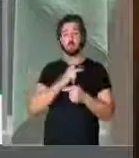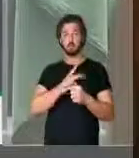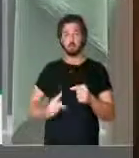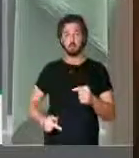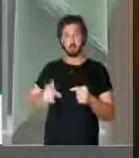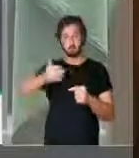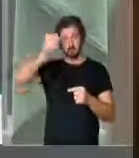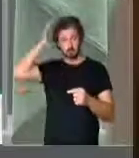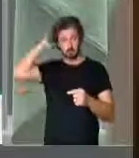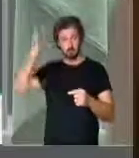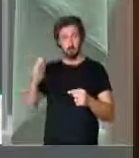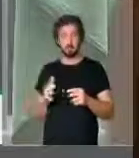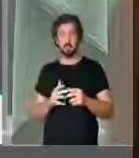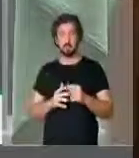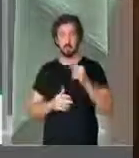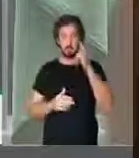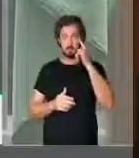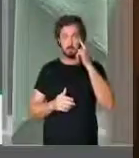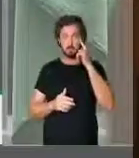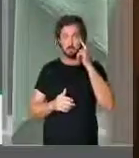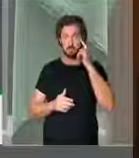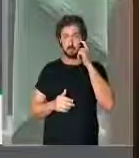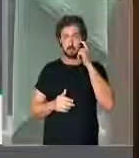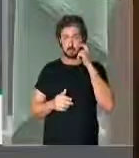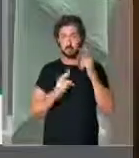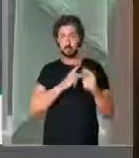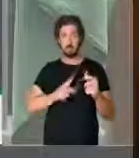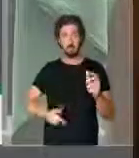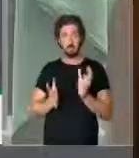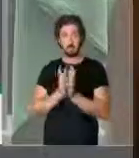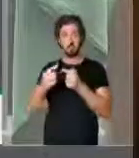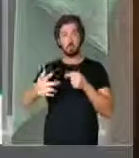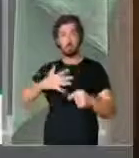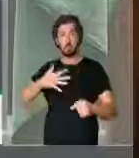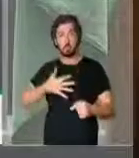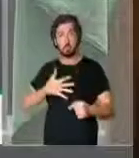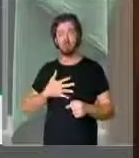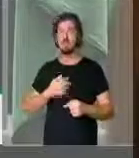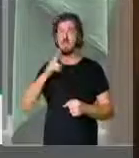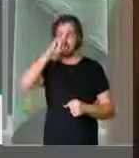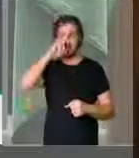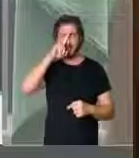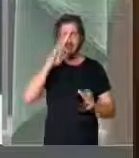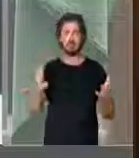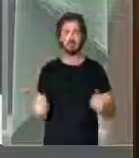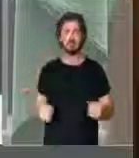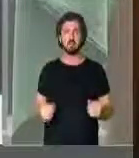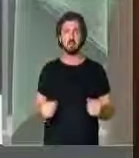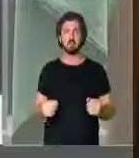presidente da República, contra o presidente do meu partido, são graves, graves.